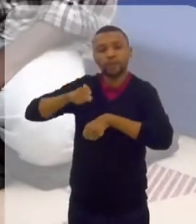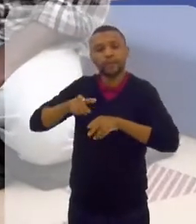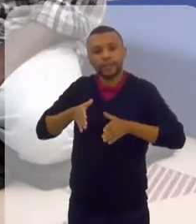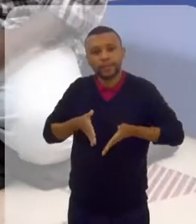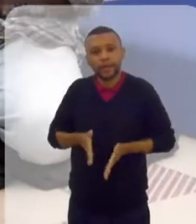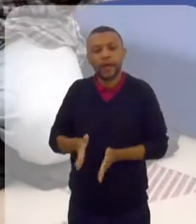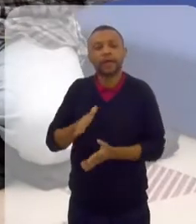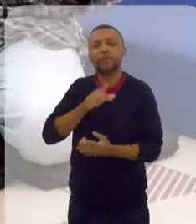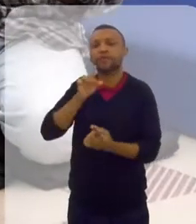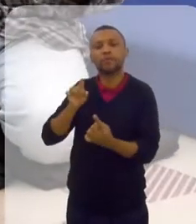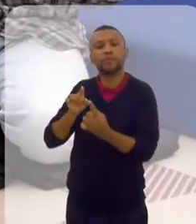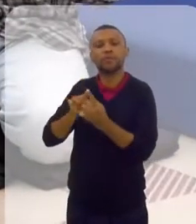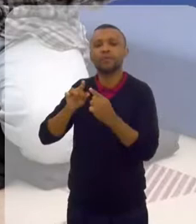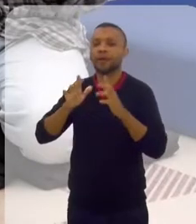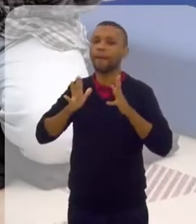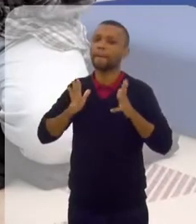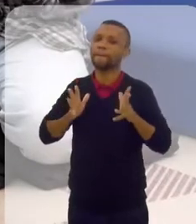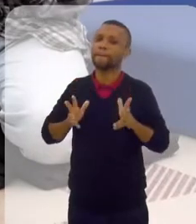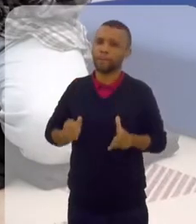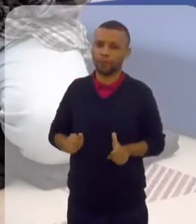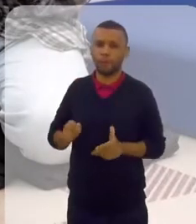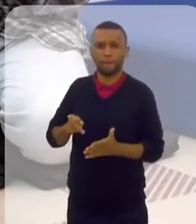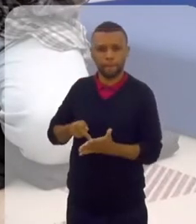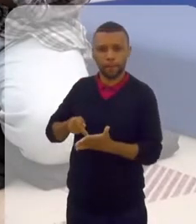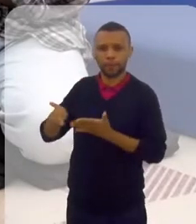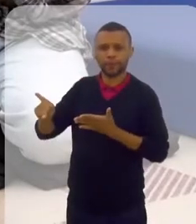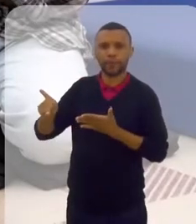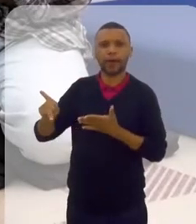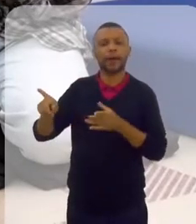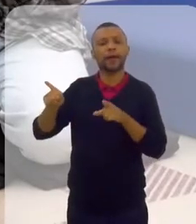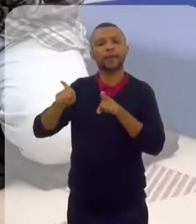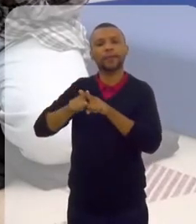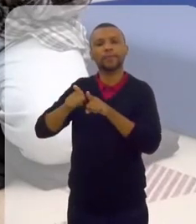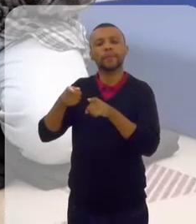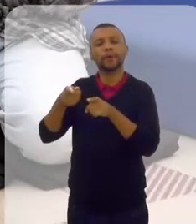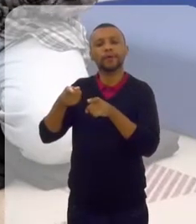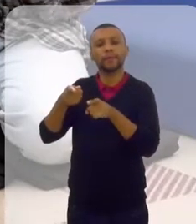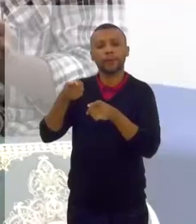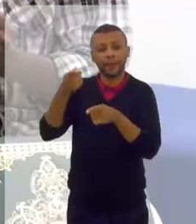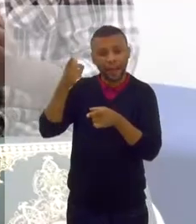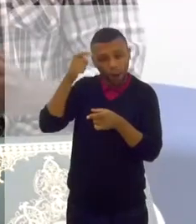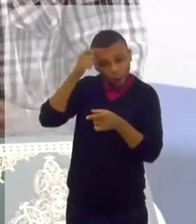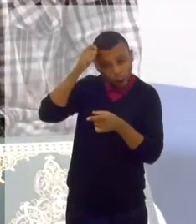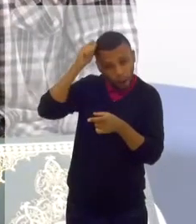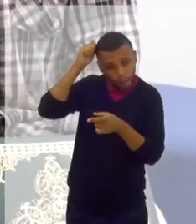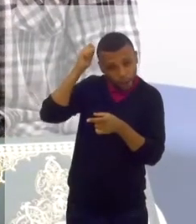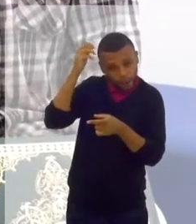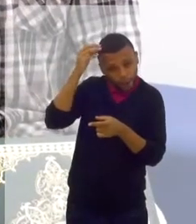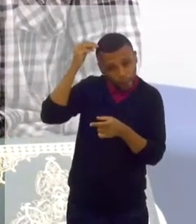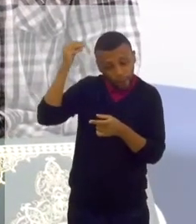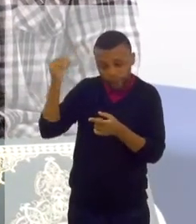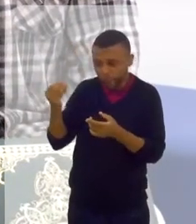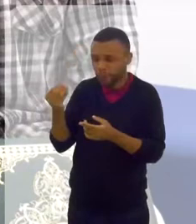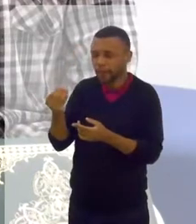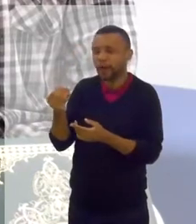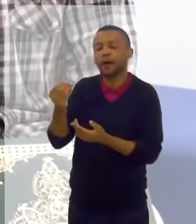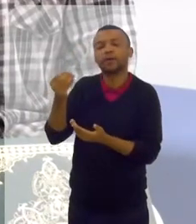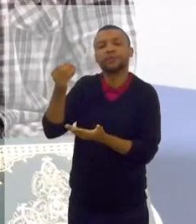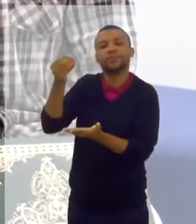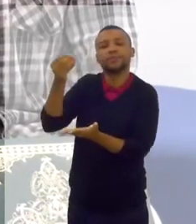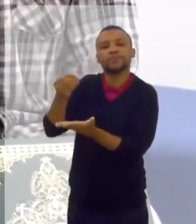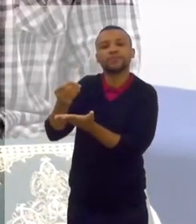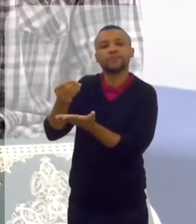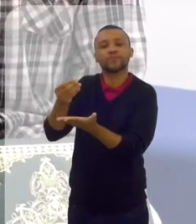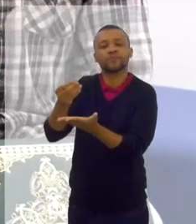que é uma maneira de purificar também, e medir ou pesar o cabelo. Você vai dar